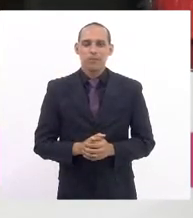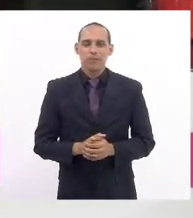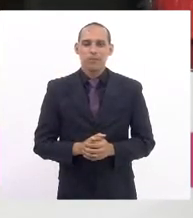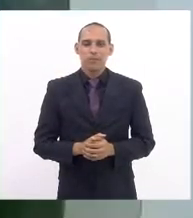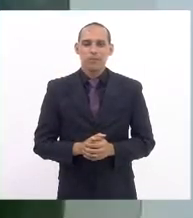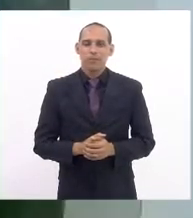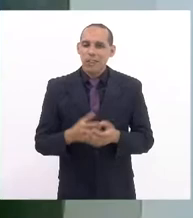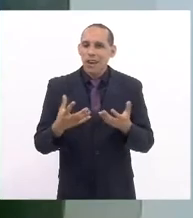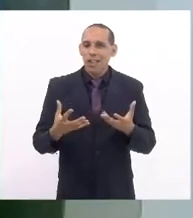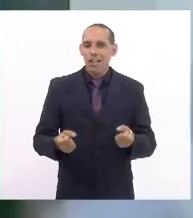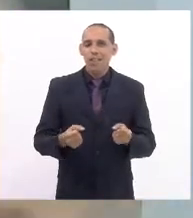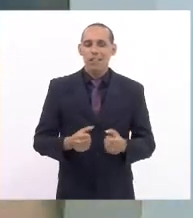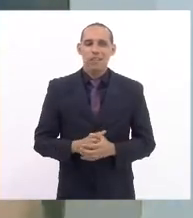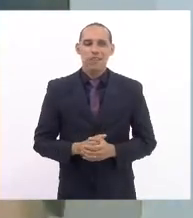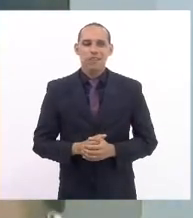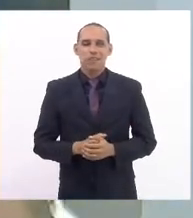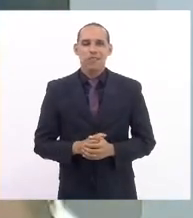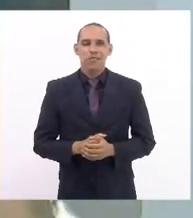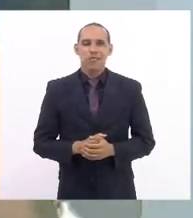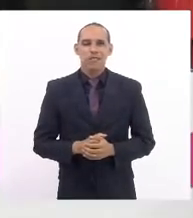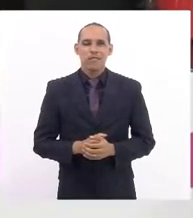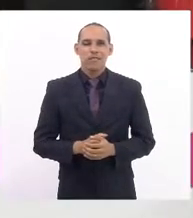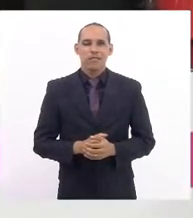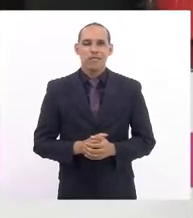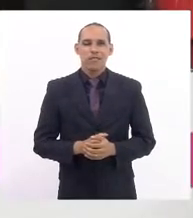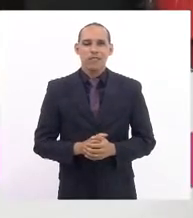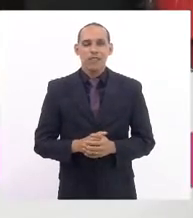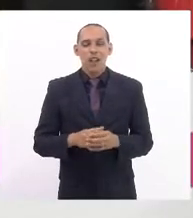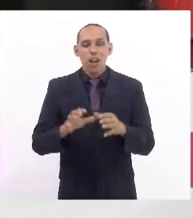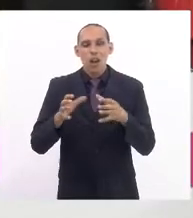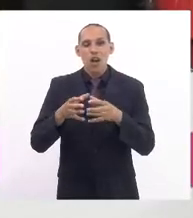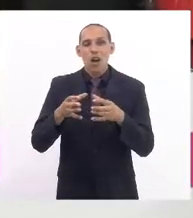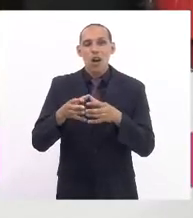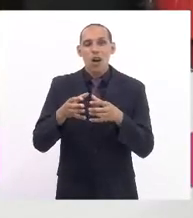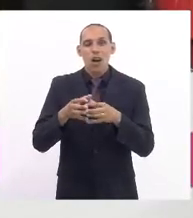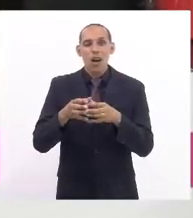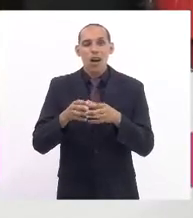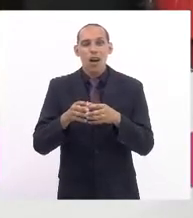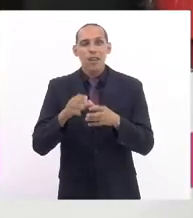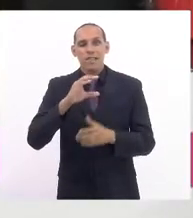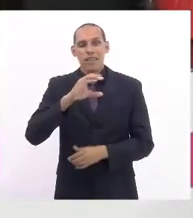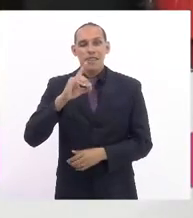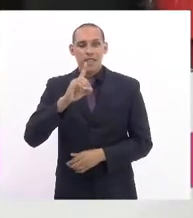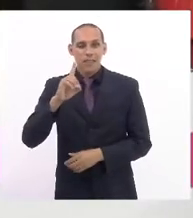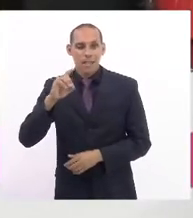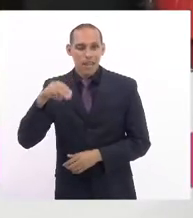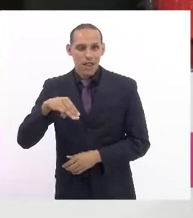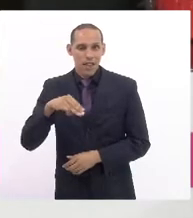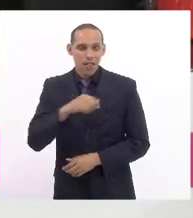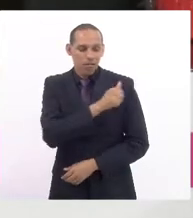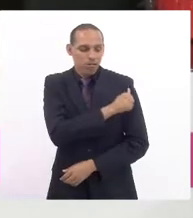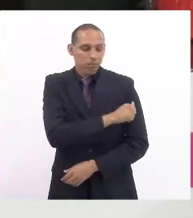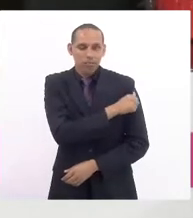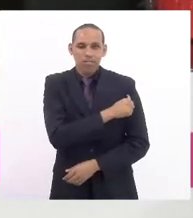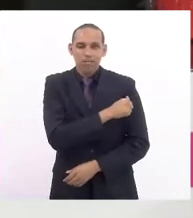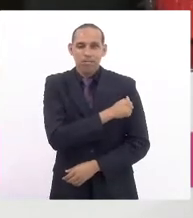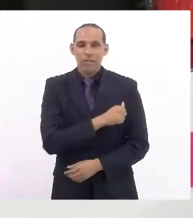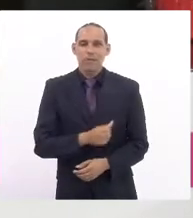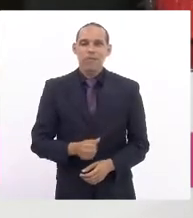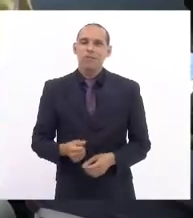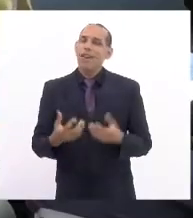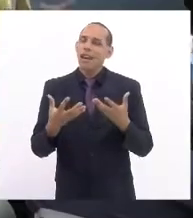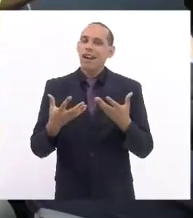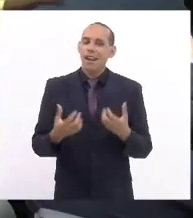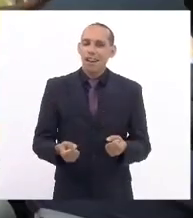favorável pela comissão de defesa dos direitos da mulher deputada enfermeira Regiane parecer